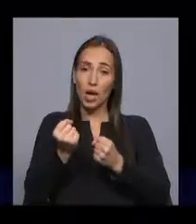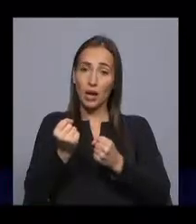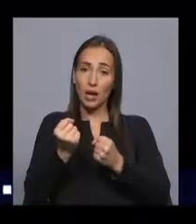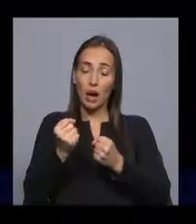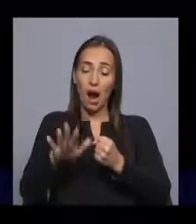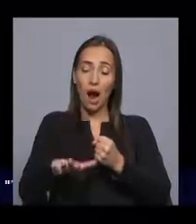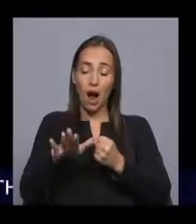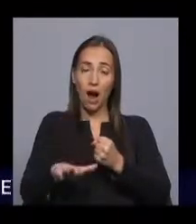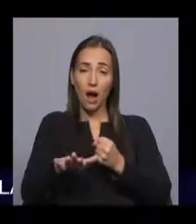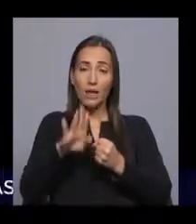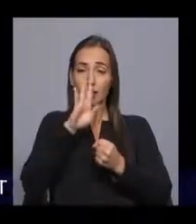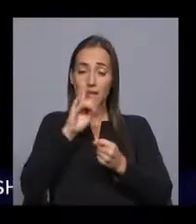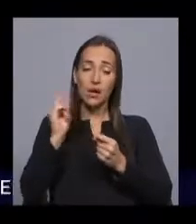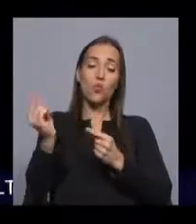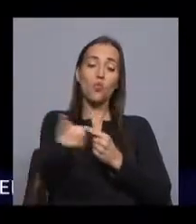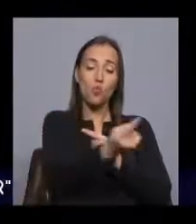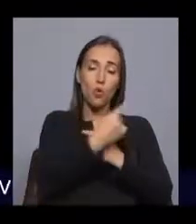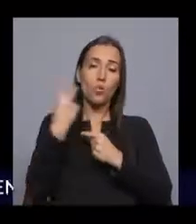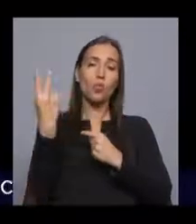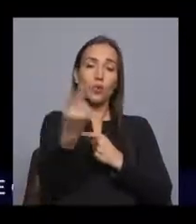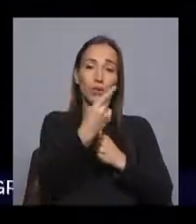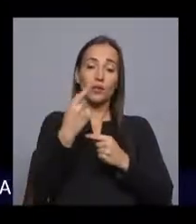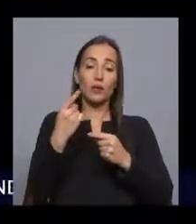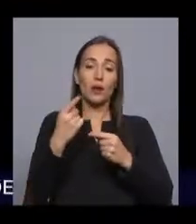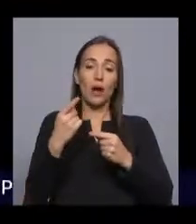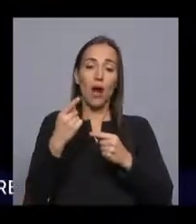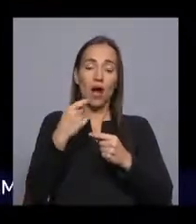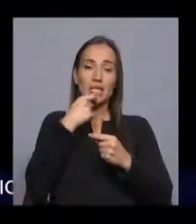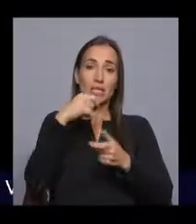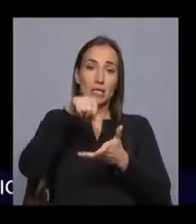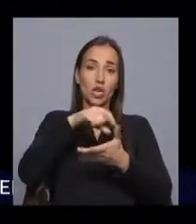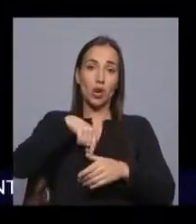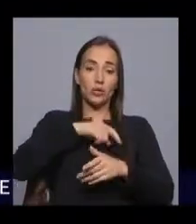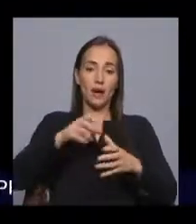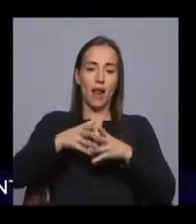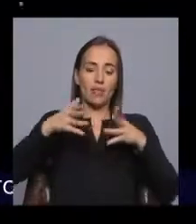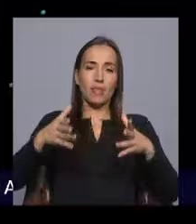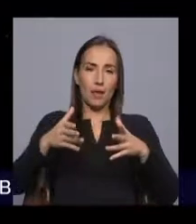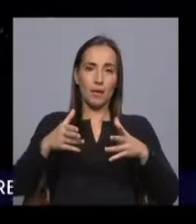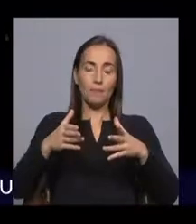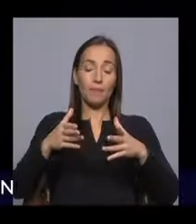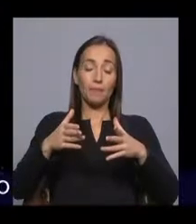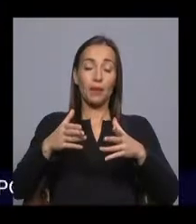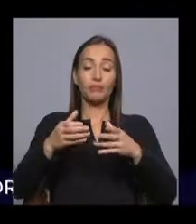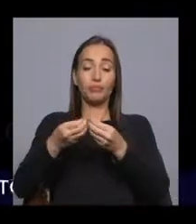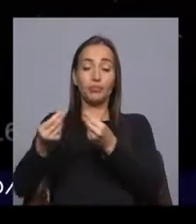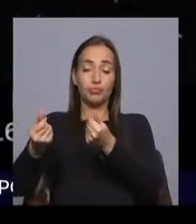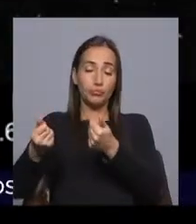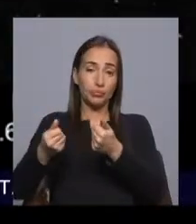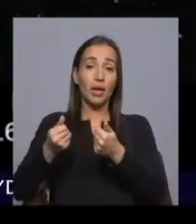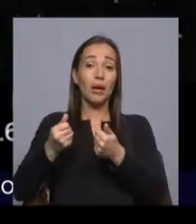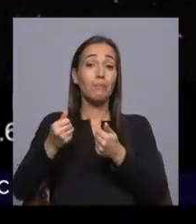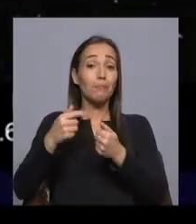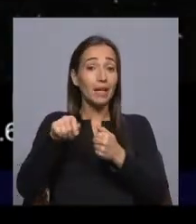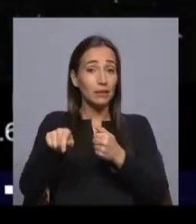duas vezes à volta de uma galáxia grande como é a nossa. Então vão-se desintegrando aos poucos. Precisamente. Mas estas estão lá, estas estão